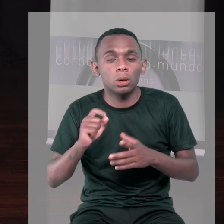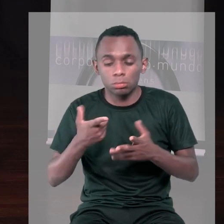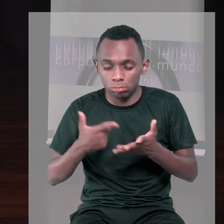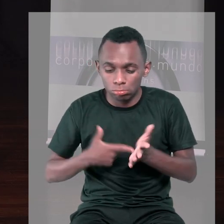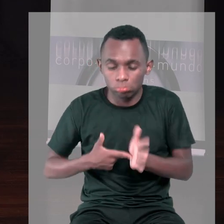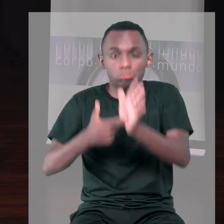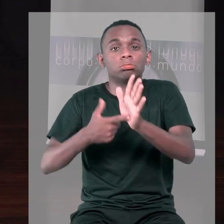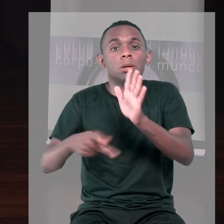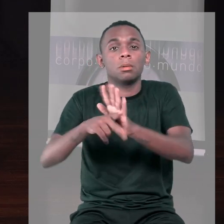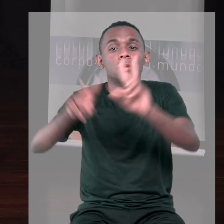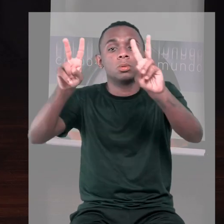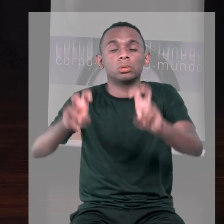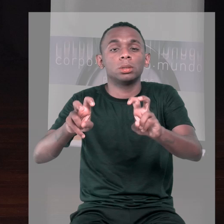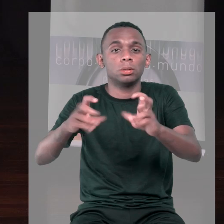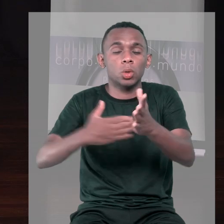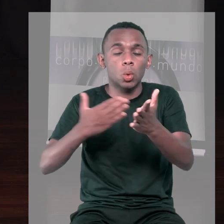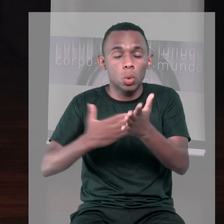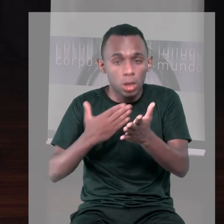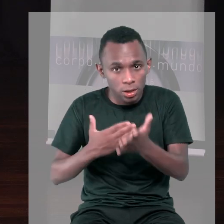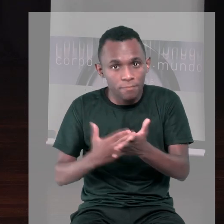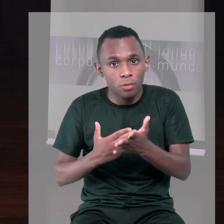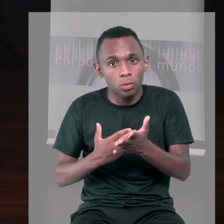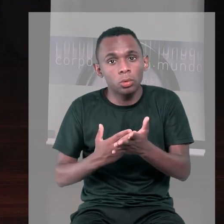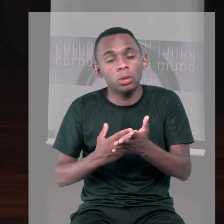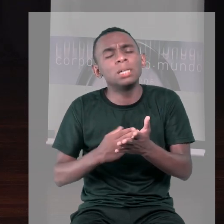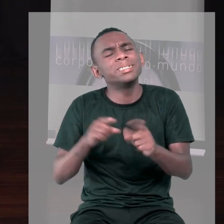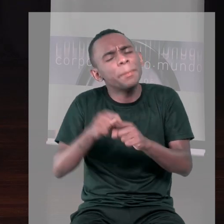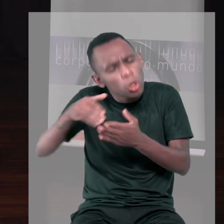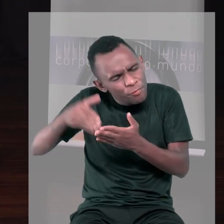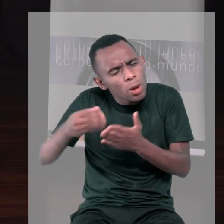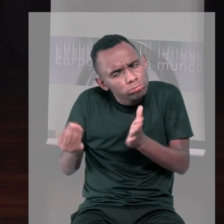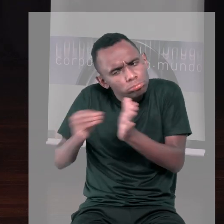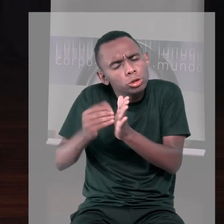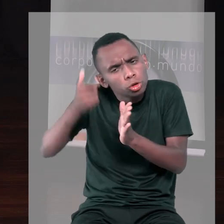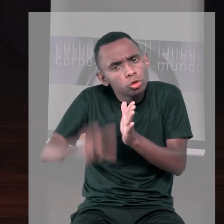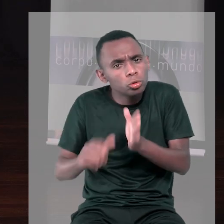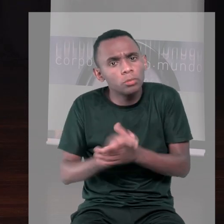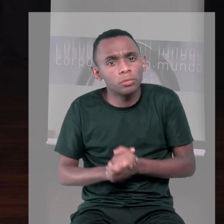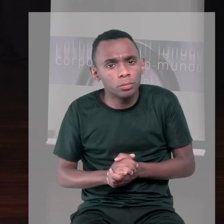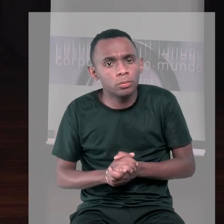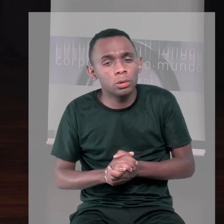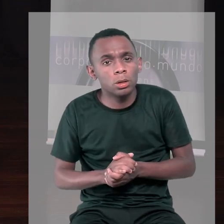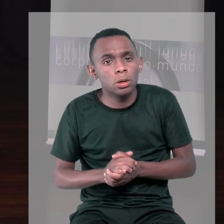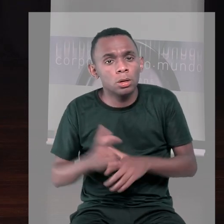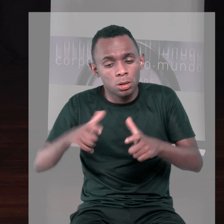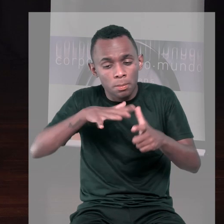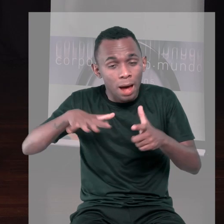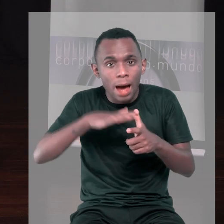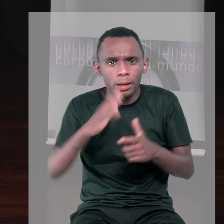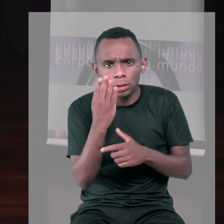foi muito mal recebido, foi muito mal compreendido, porque deixava